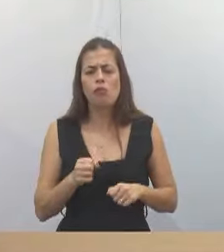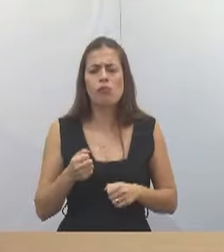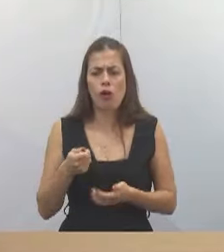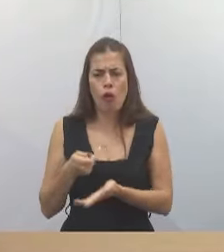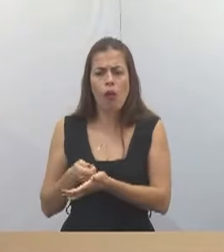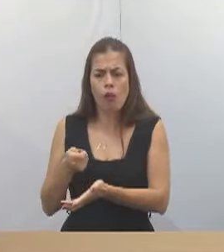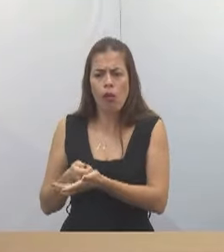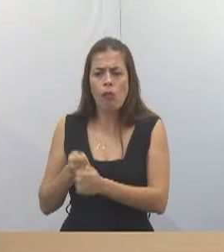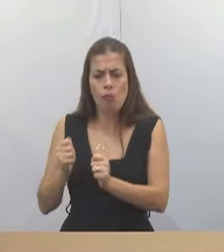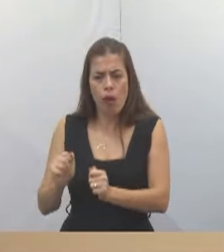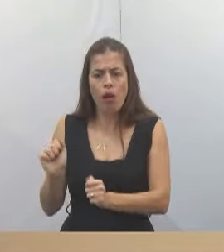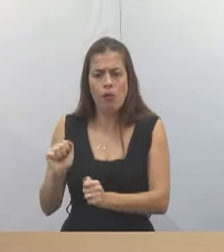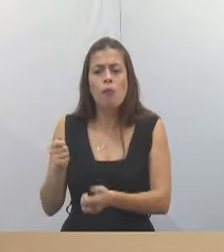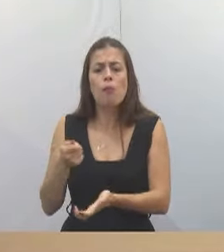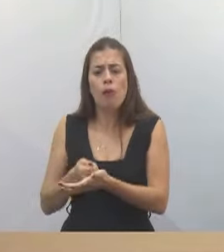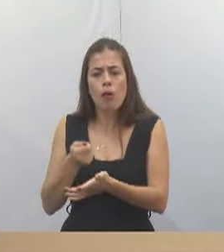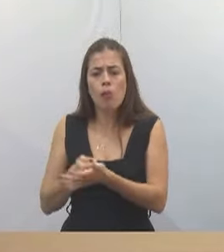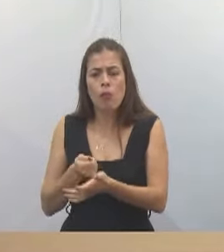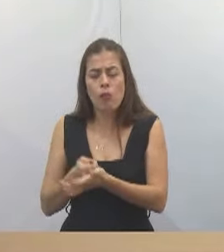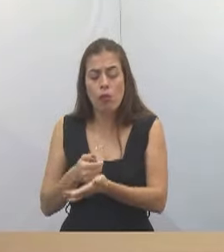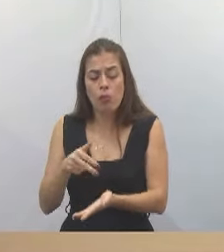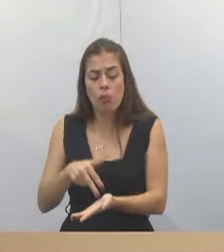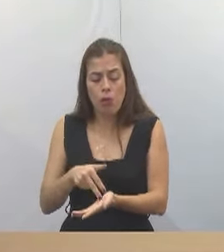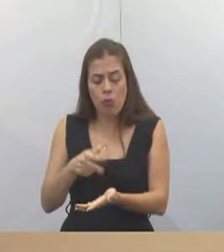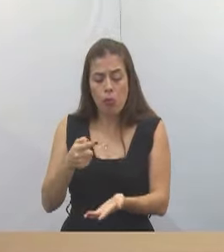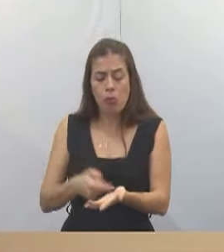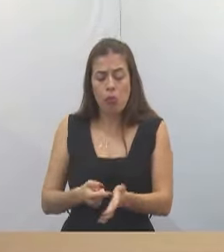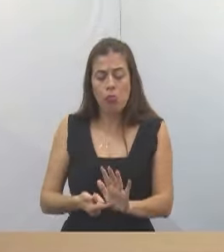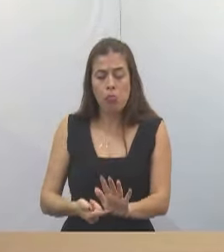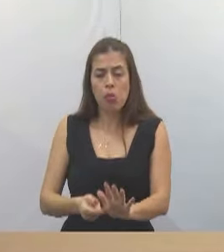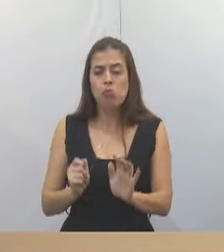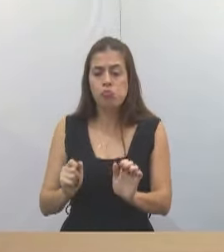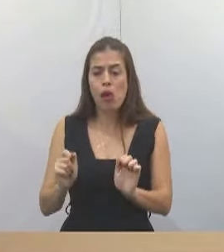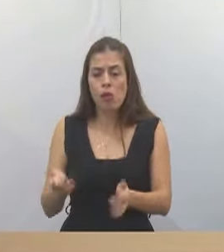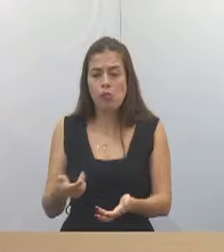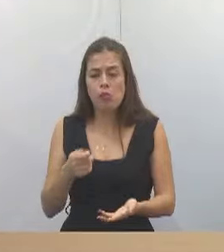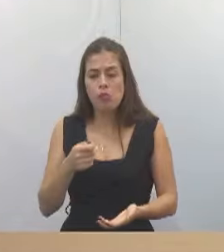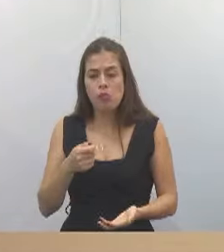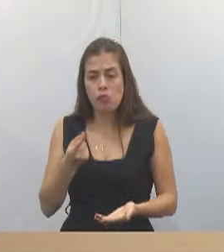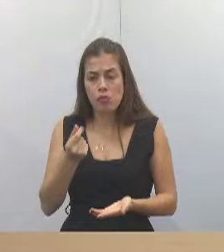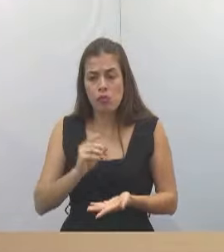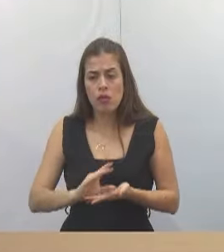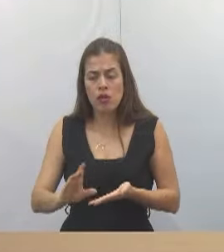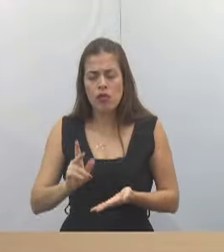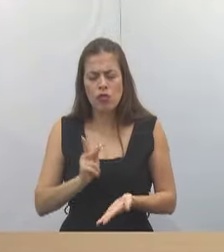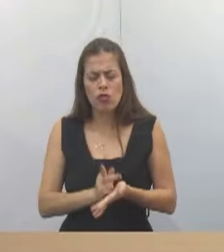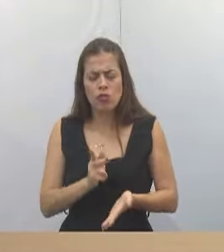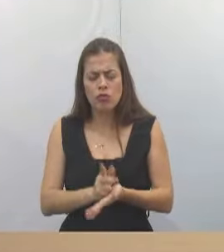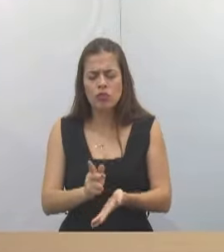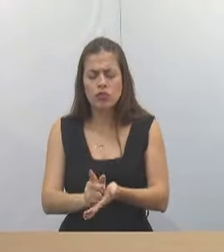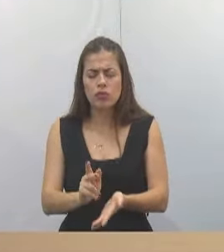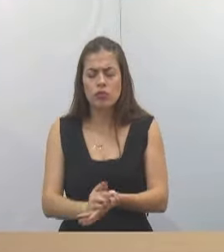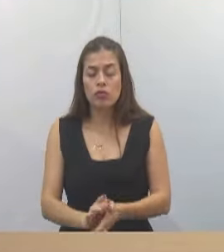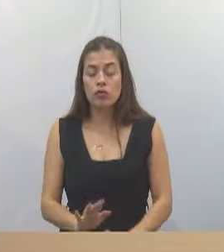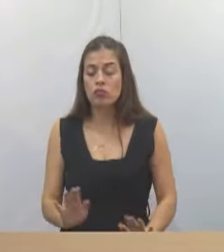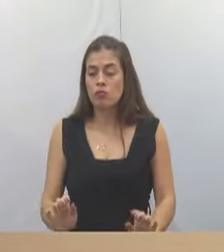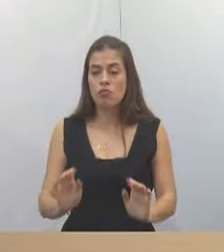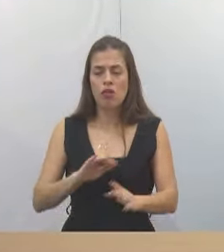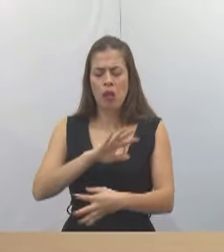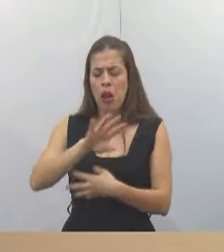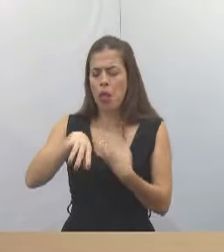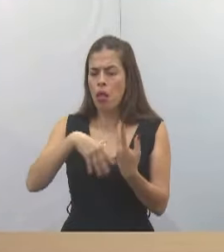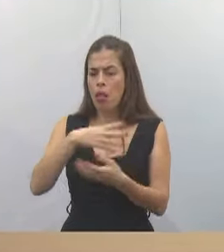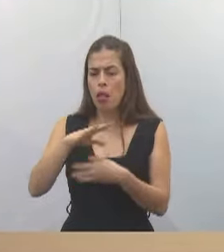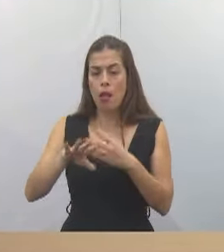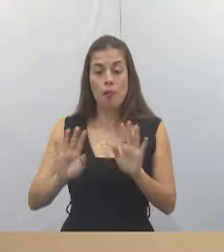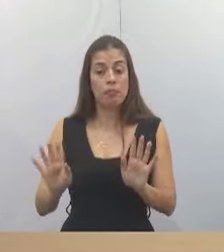assessora? Pode cobrar, estou falando aqui na tribuna, vou mandar e continuo mandando. Eu não misturo as